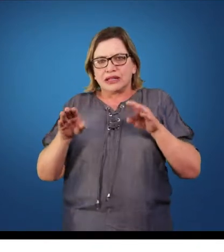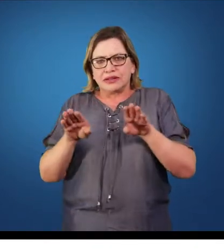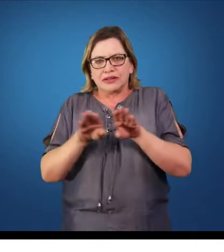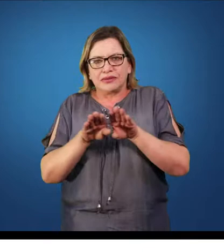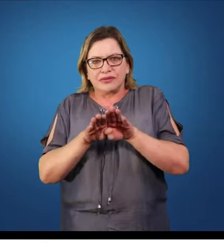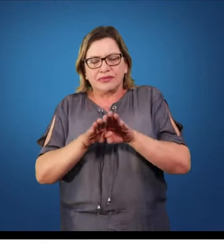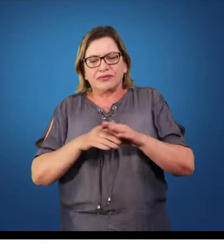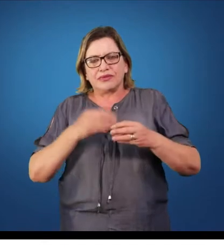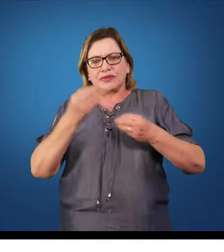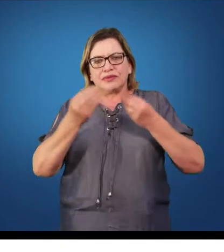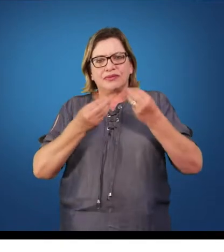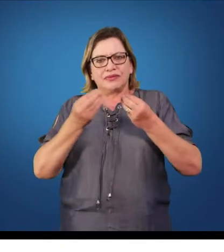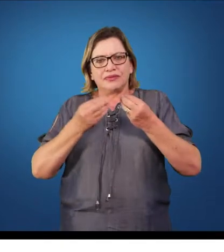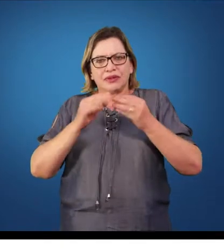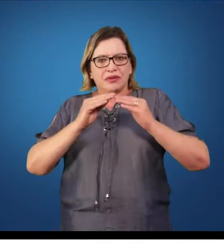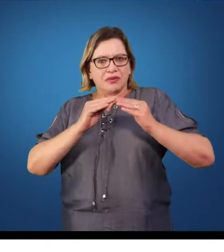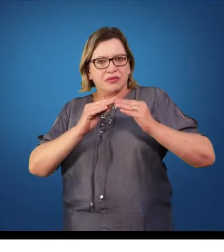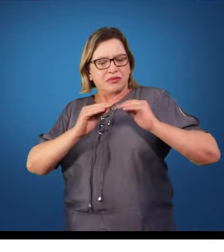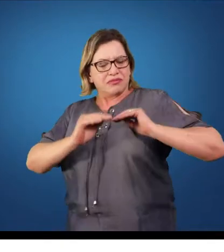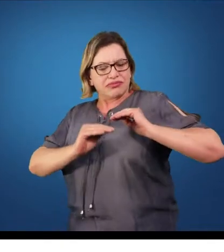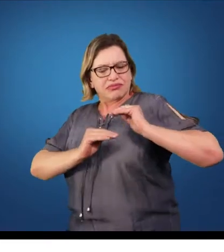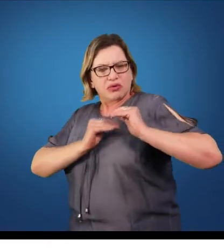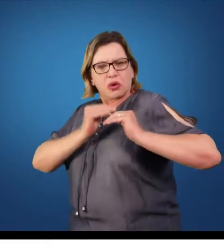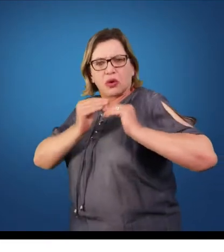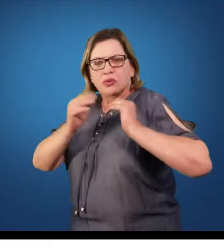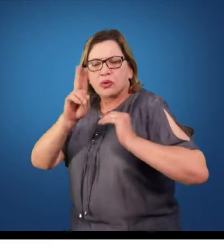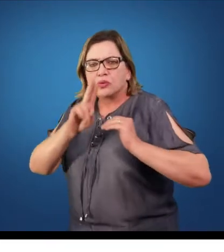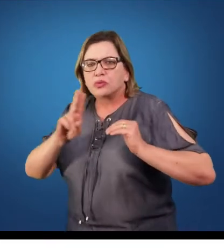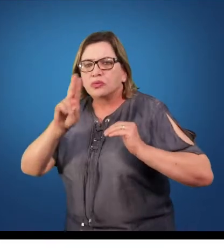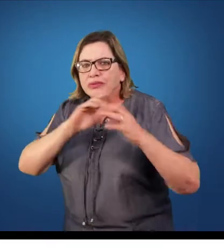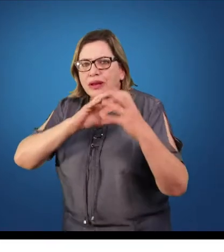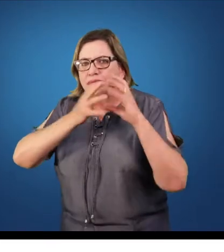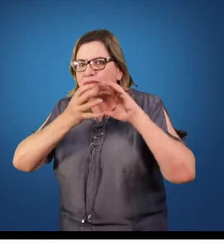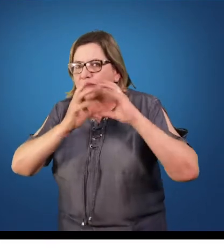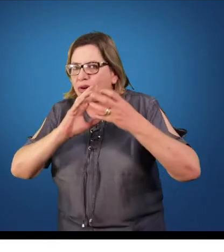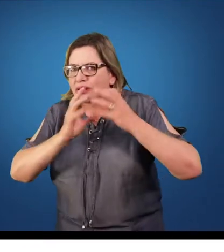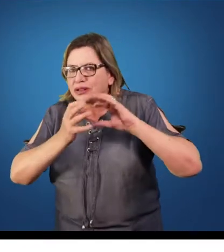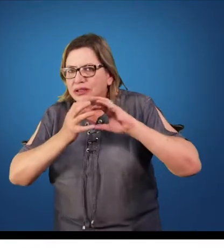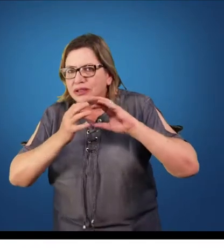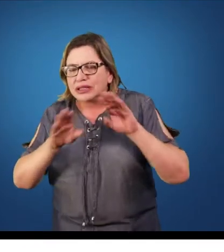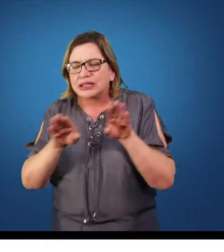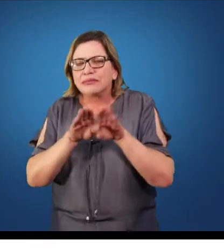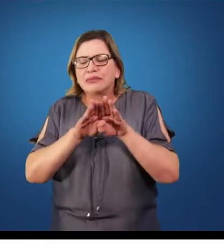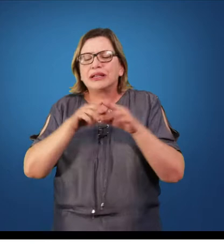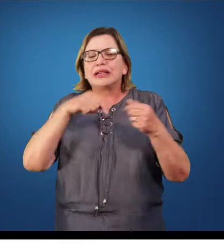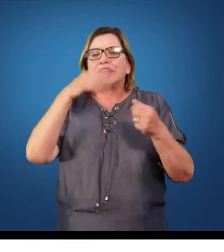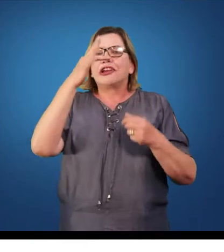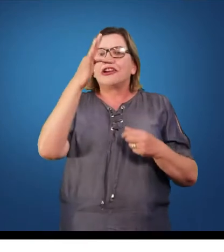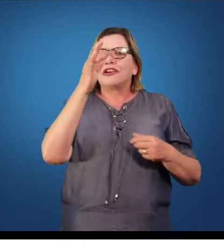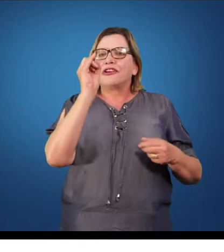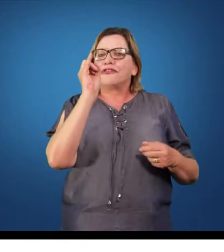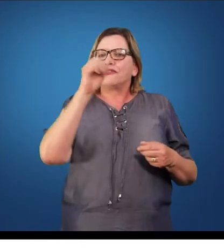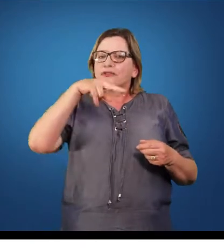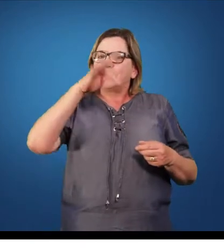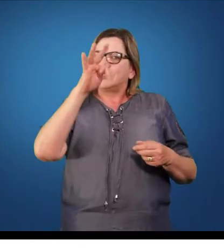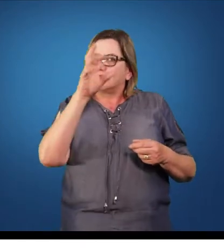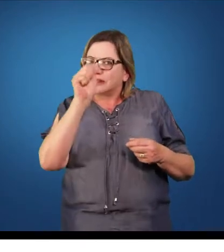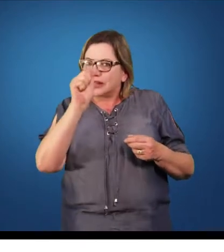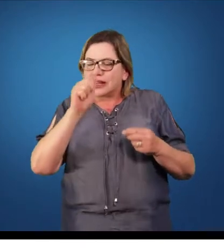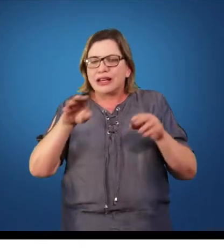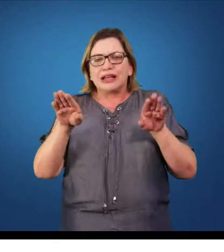trabalhar a questão da progressão com a bola, né? A questão da finta e a questão do